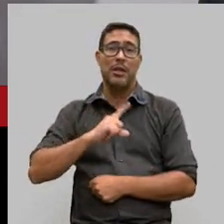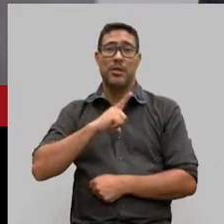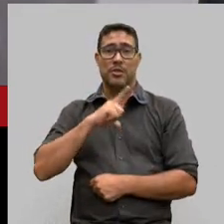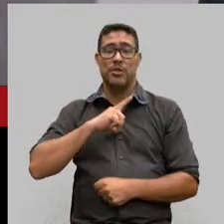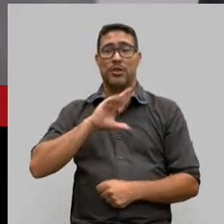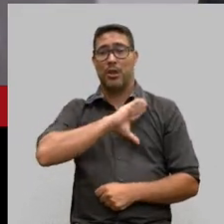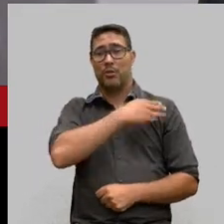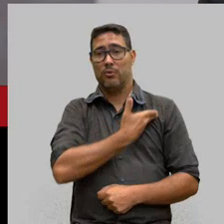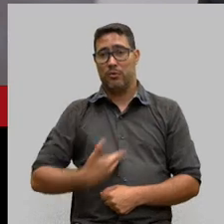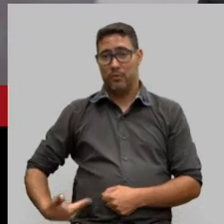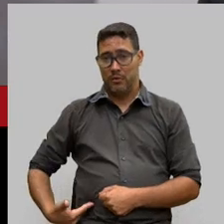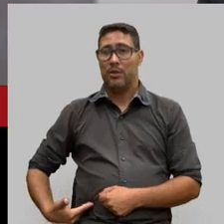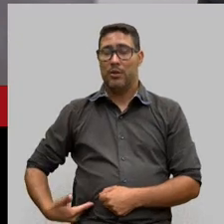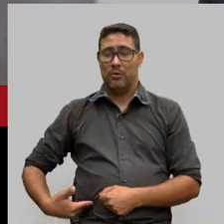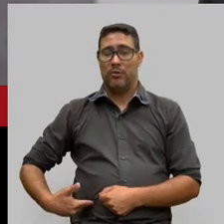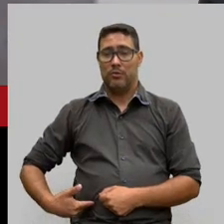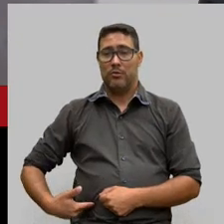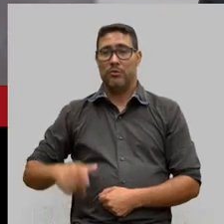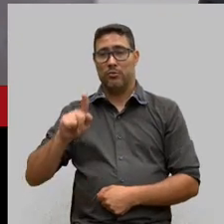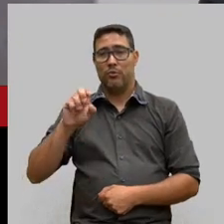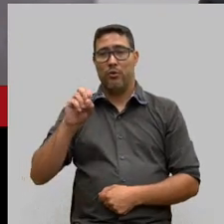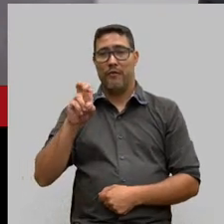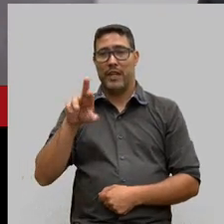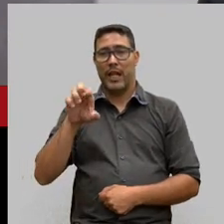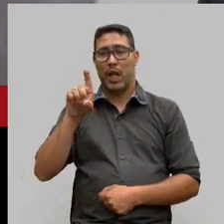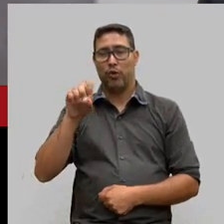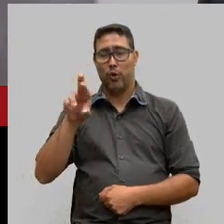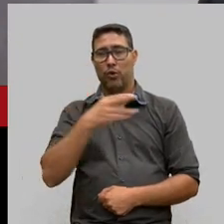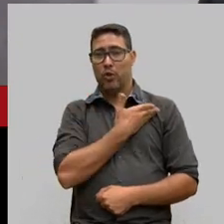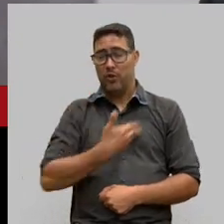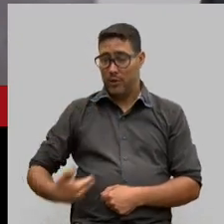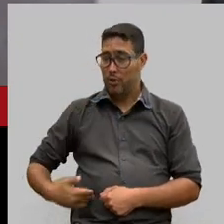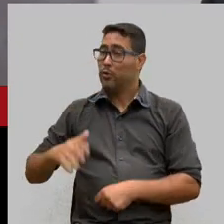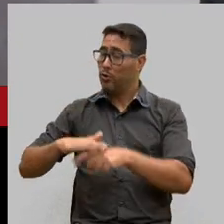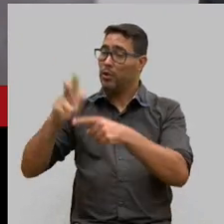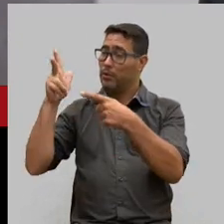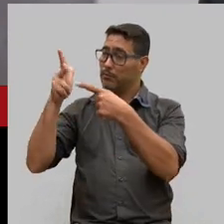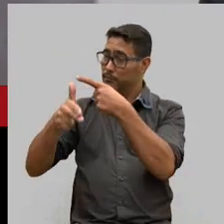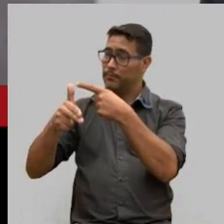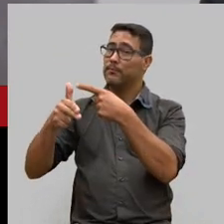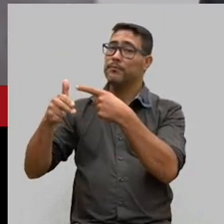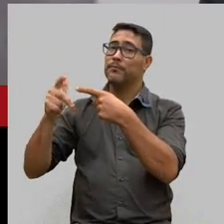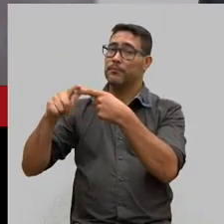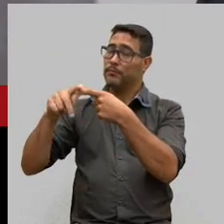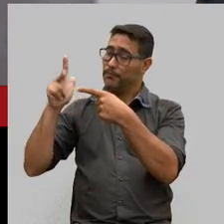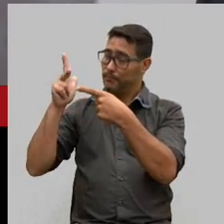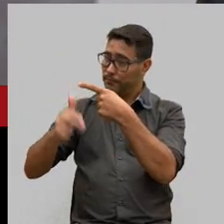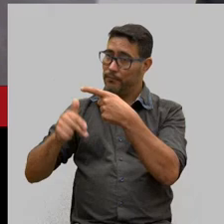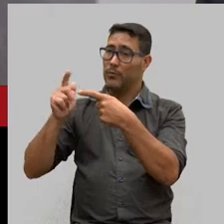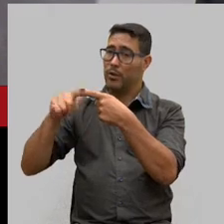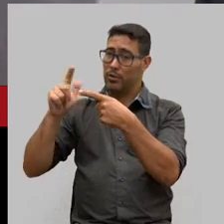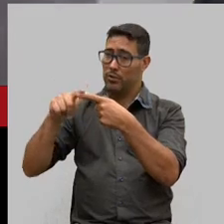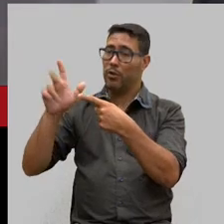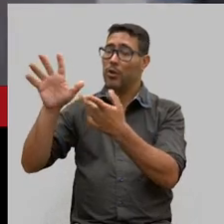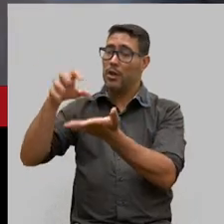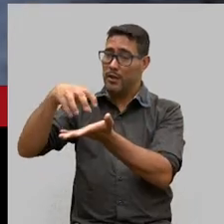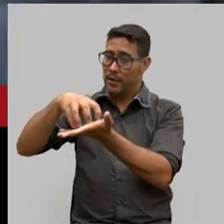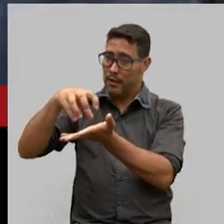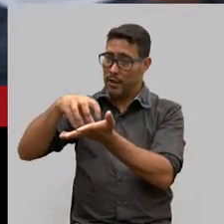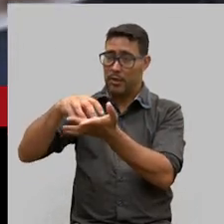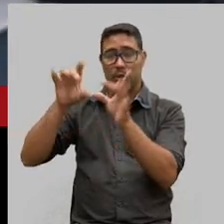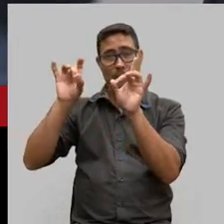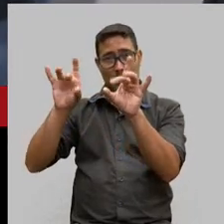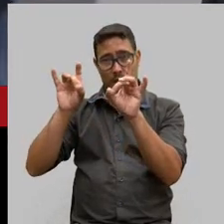que vetou vetou o centos já tem endimento especializado paraas pessoas com autismo e